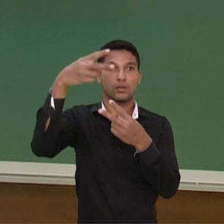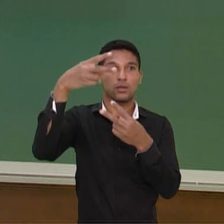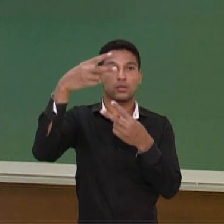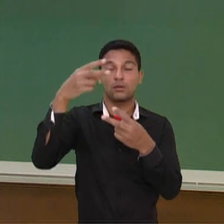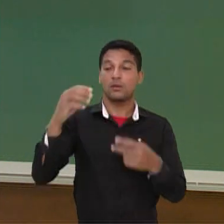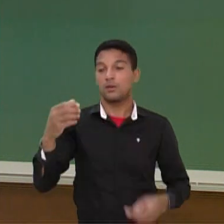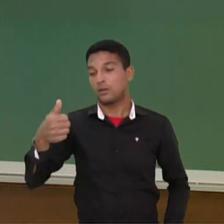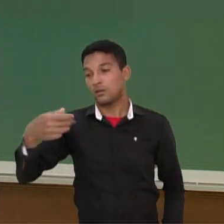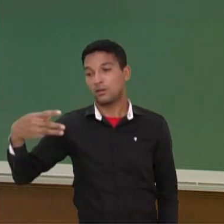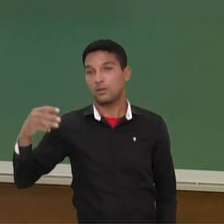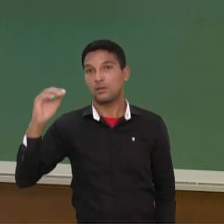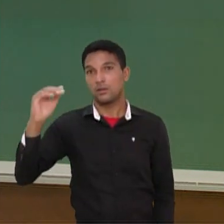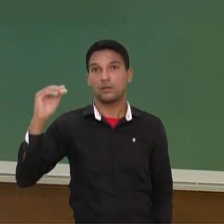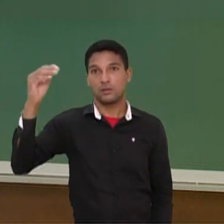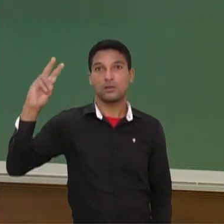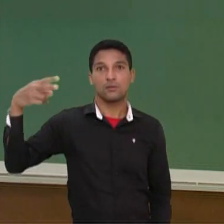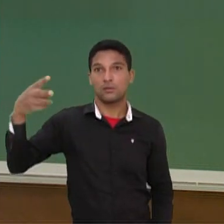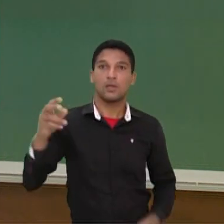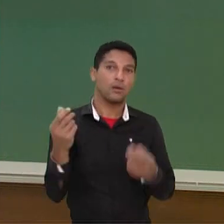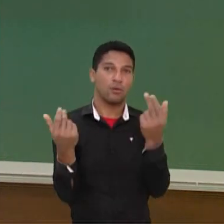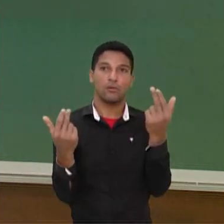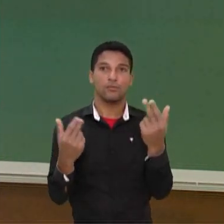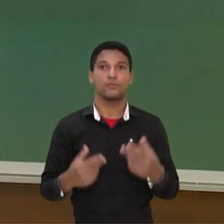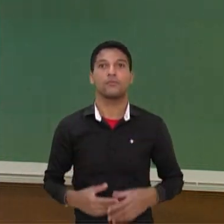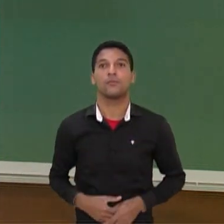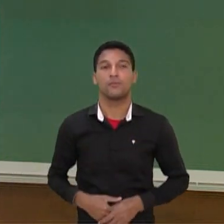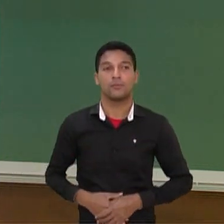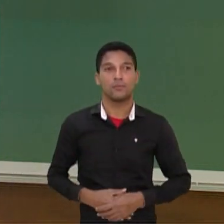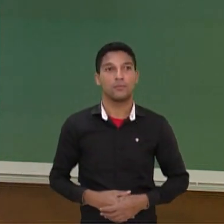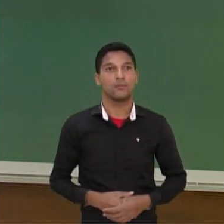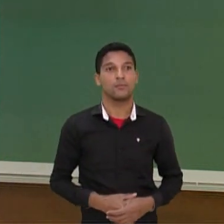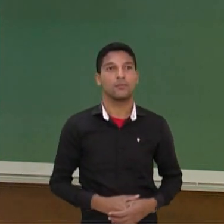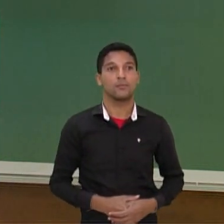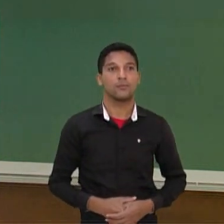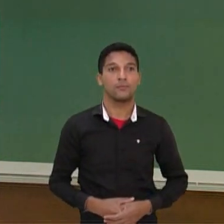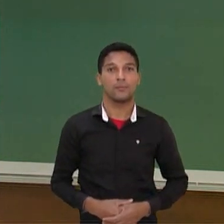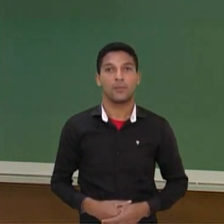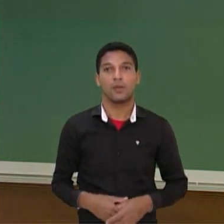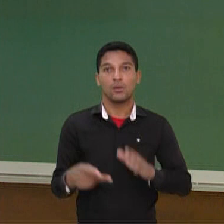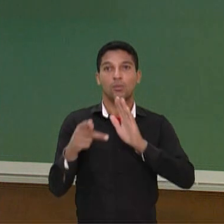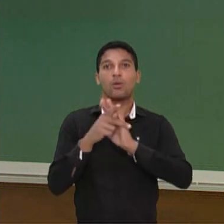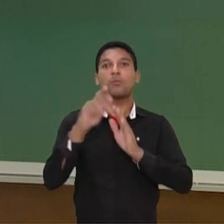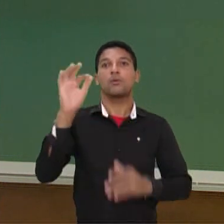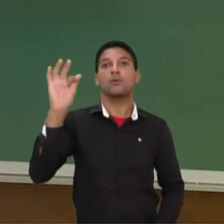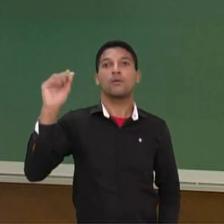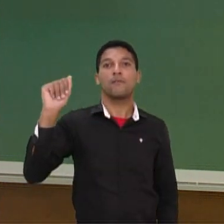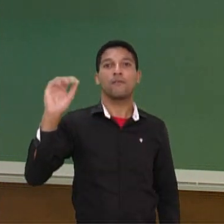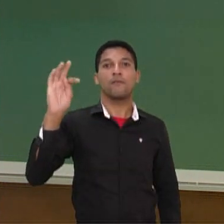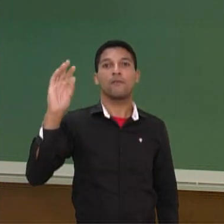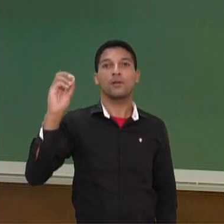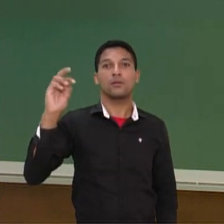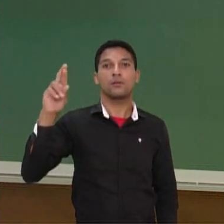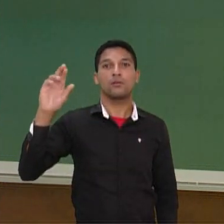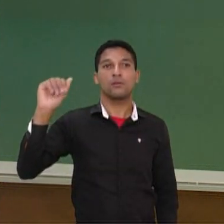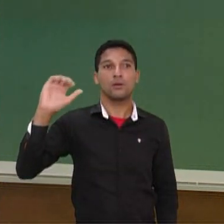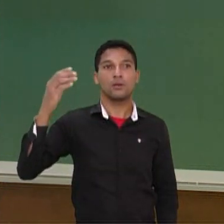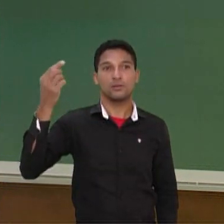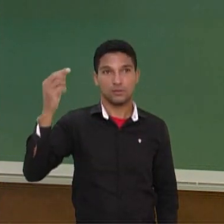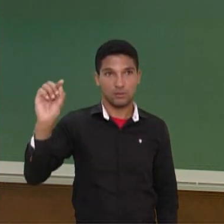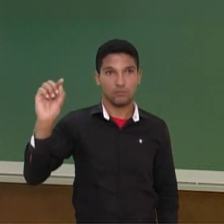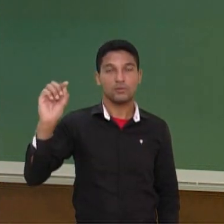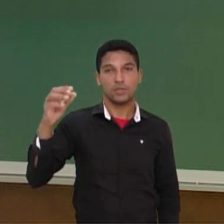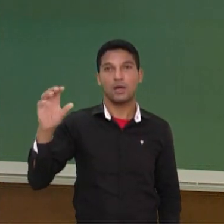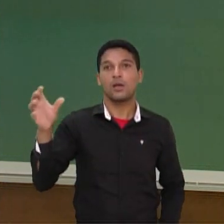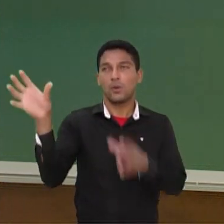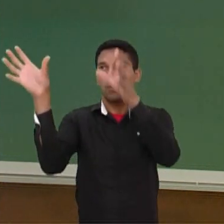Se você fizer dessa forma, né, através da fatoração, você vai substituir esse número pela forma